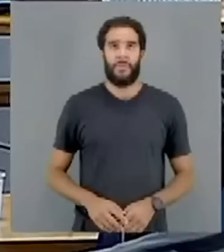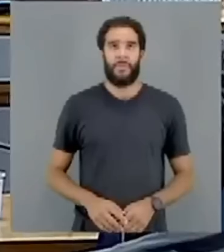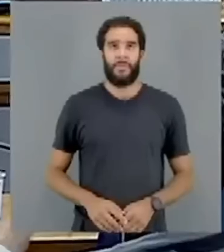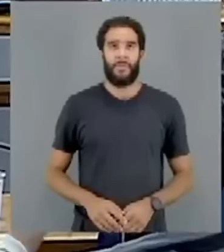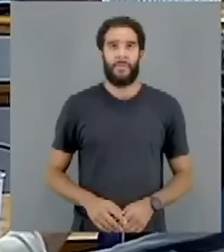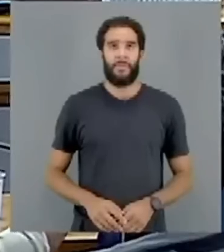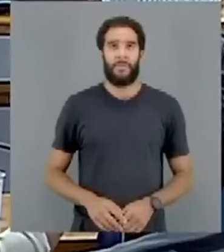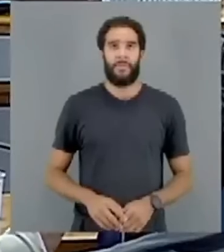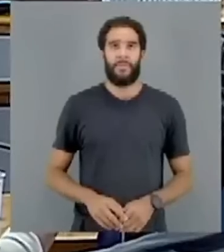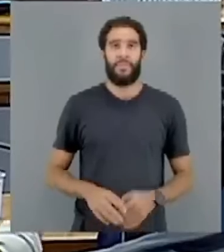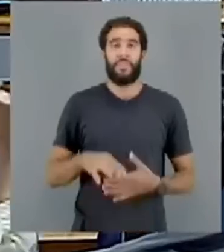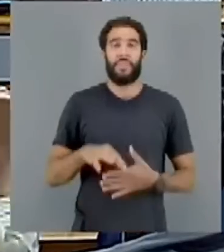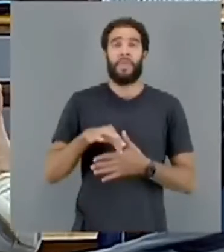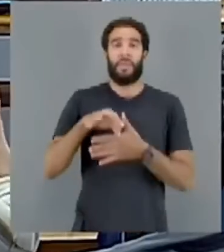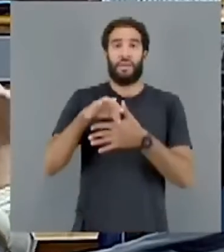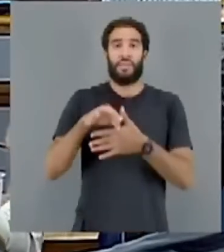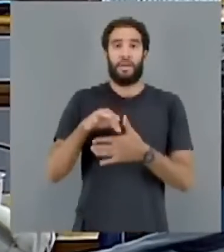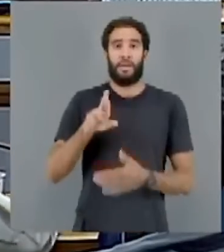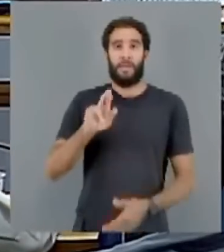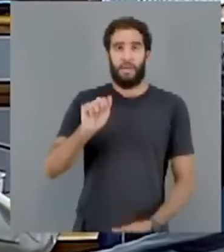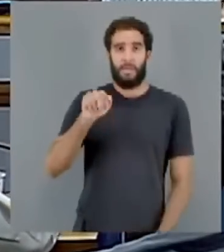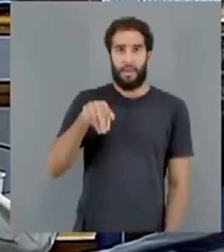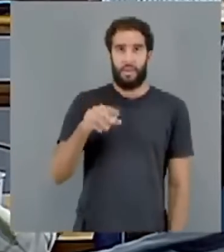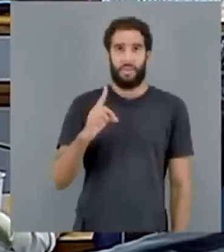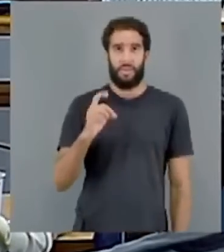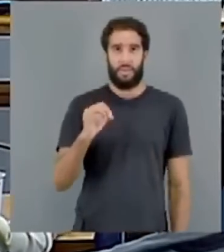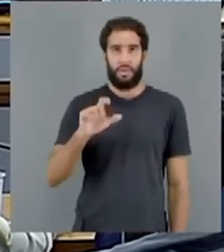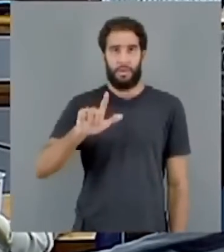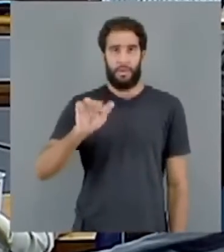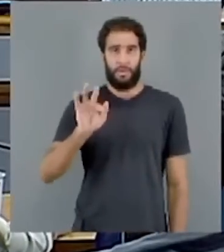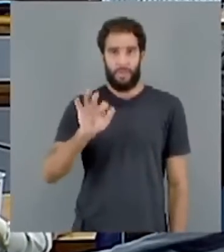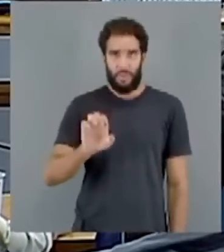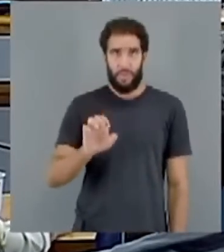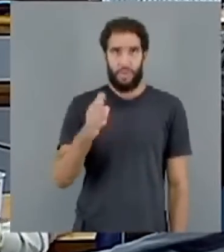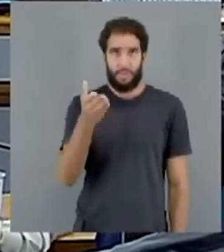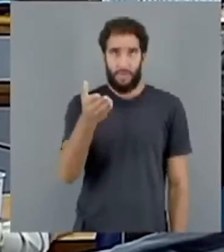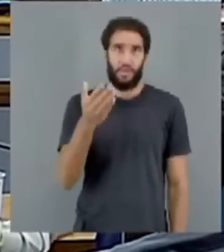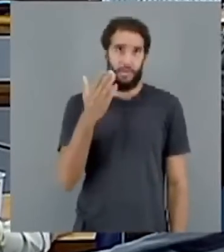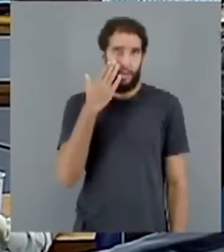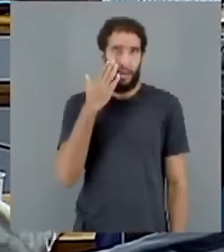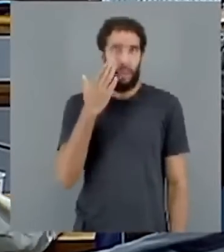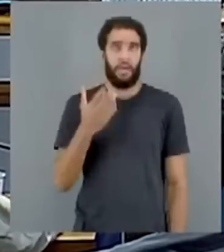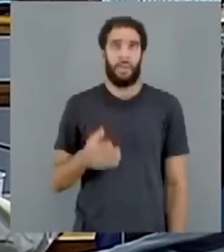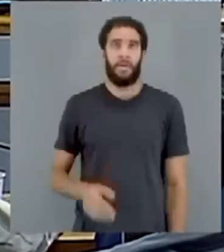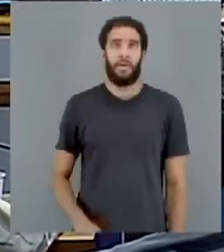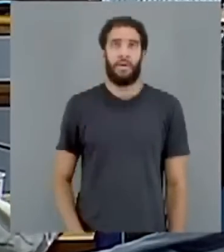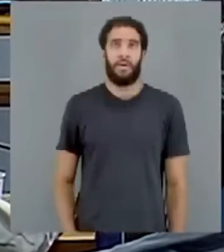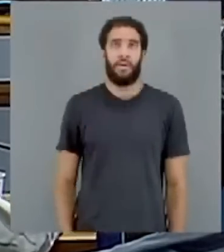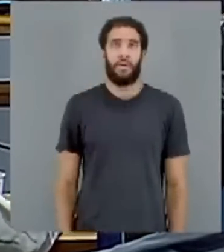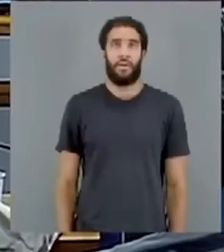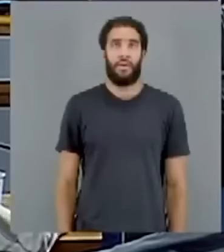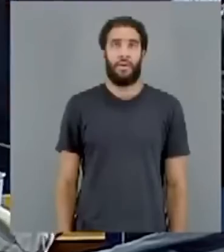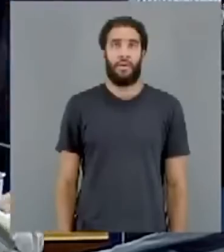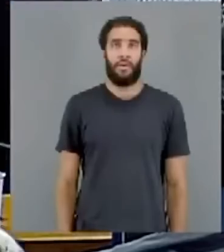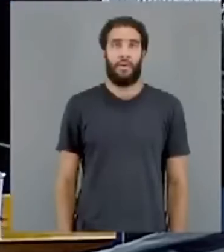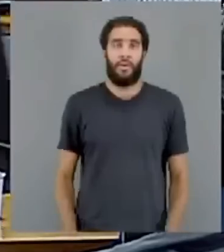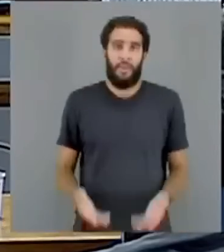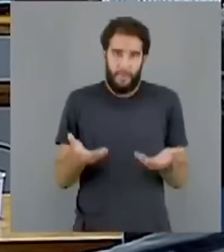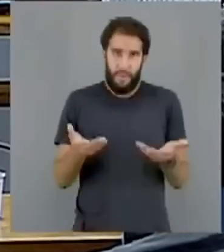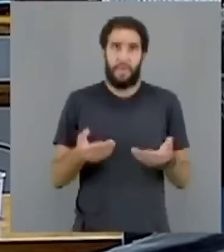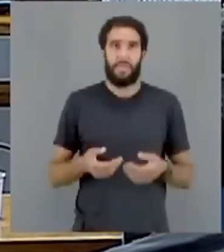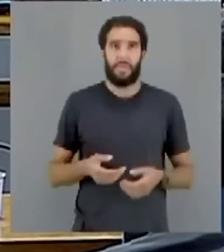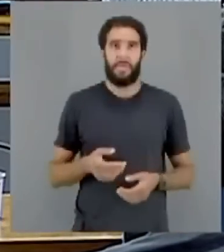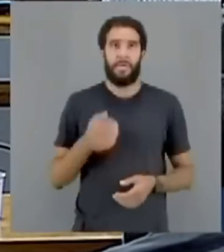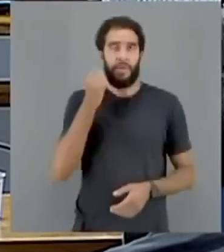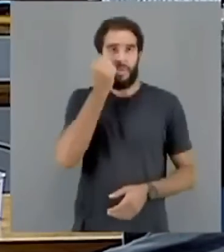Líder Randolph, Vossa Excelência é tido e a vida e reconhecido, não é à toa como um dos